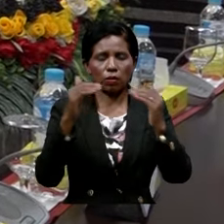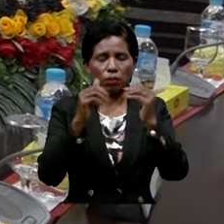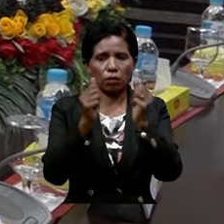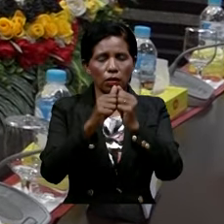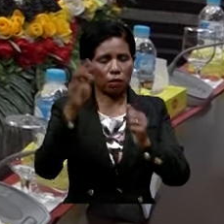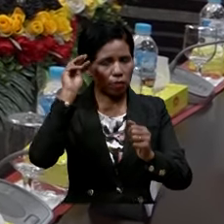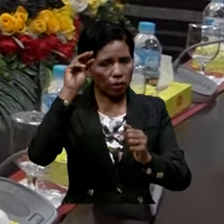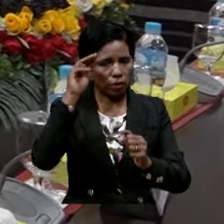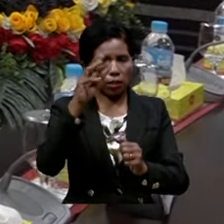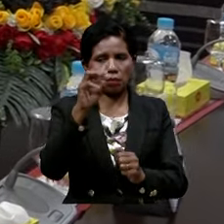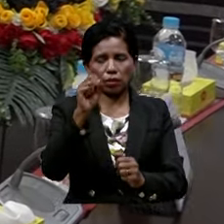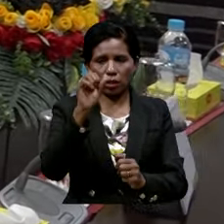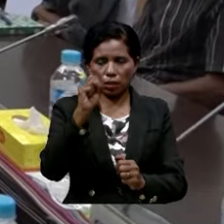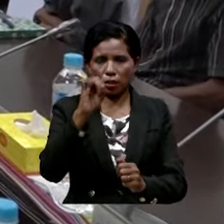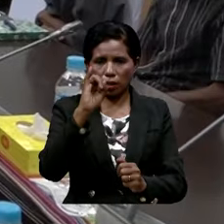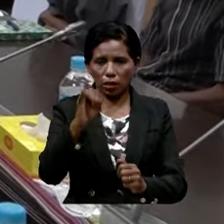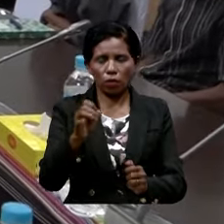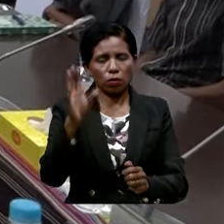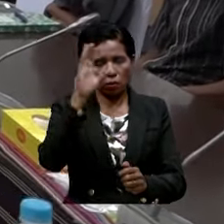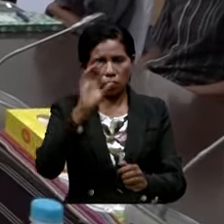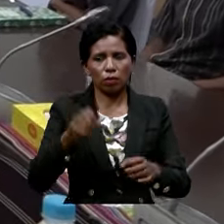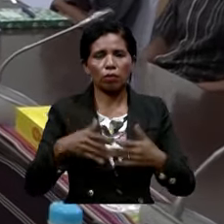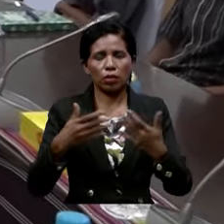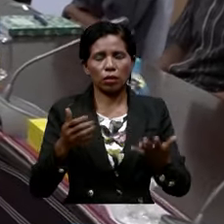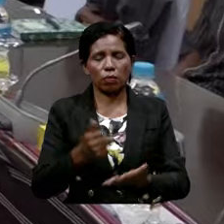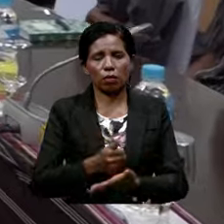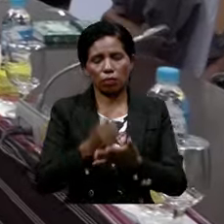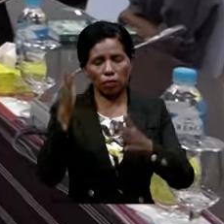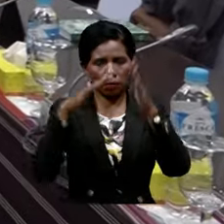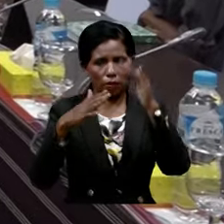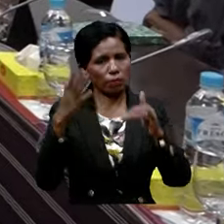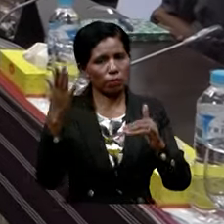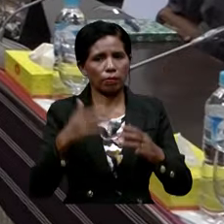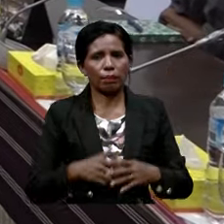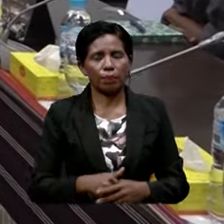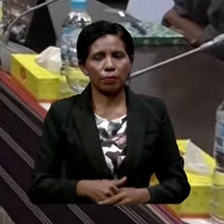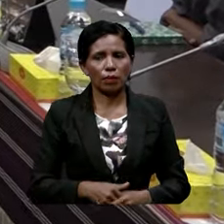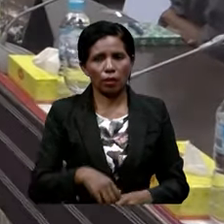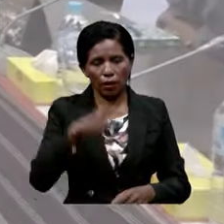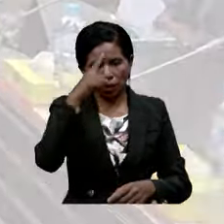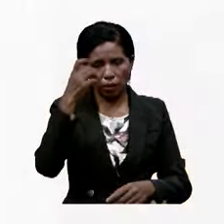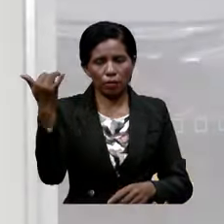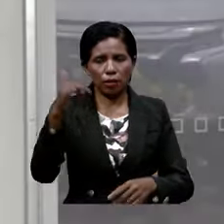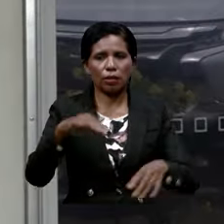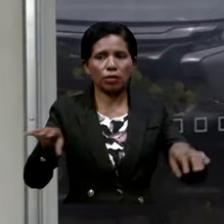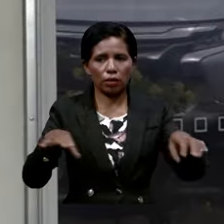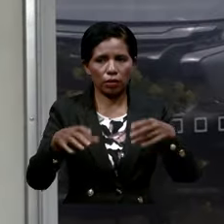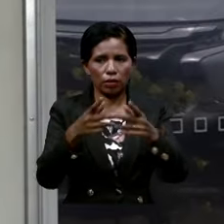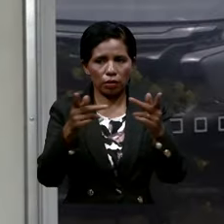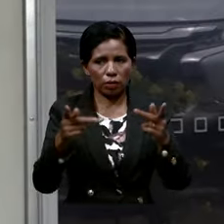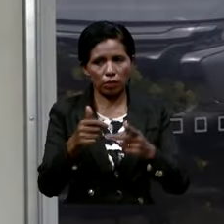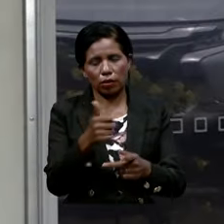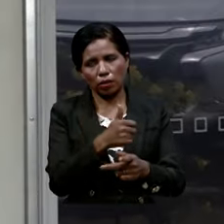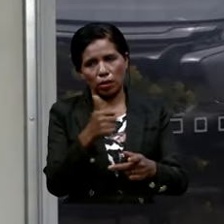ministra solidaridad social no inclusión o dibuca solución va asunto refere. Razão né se ir serviço ou nem a fatim balu